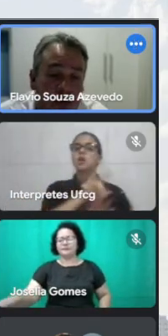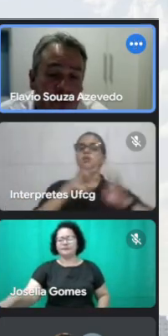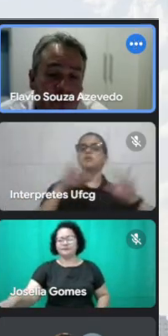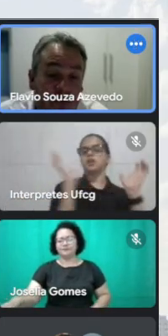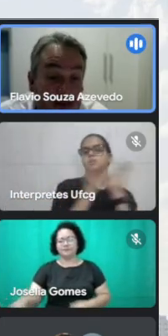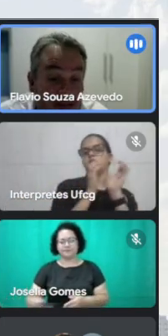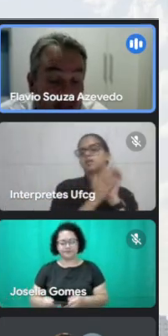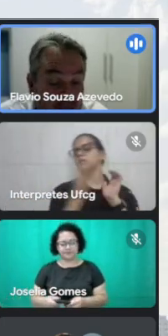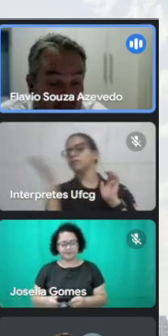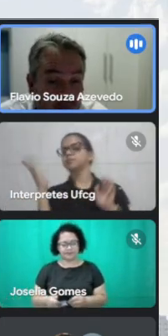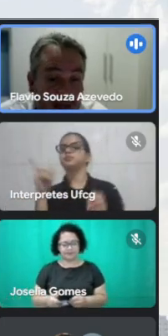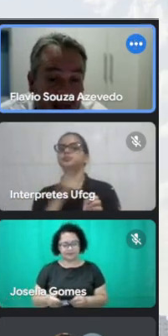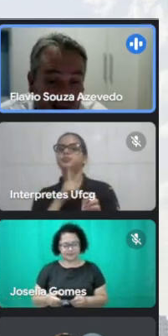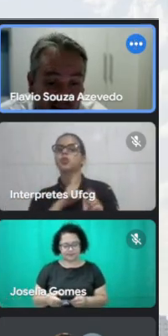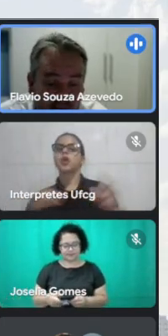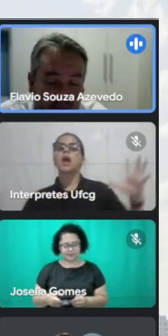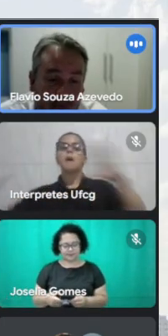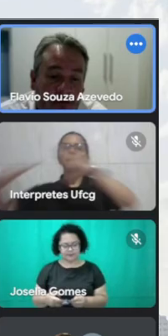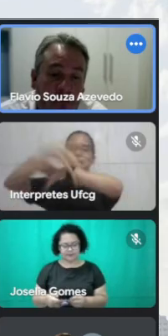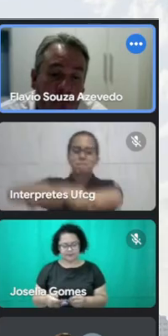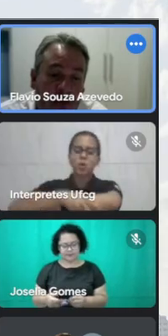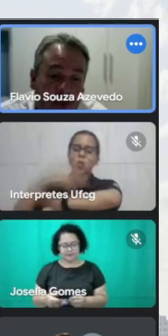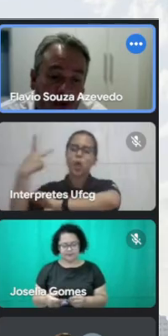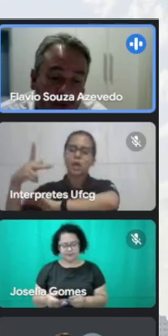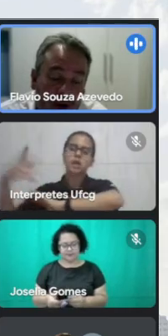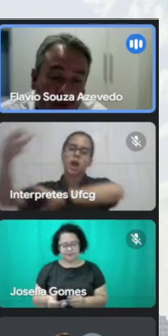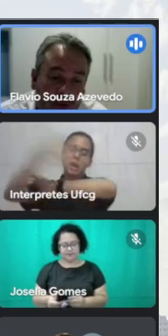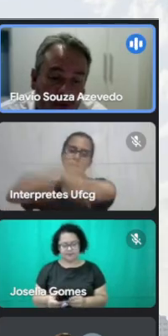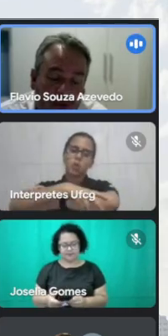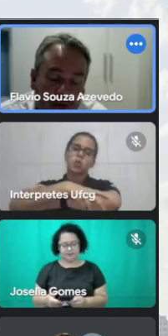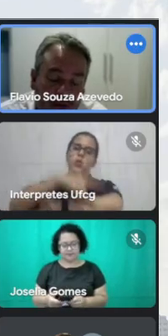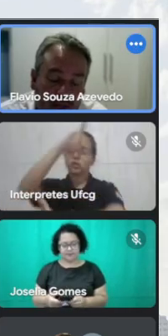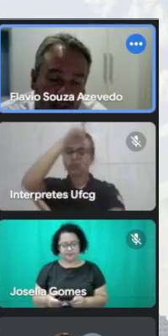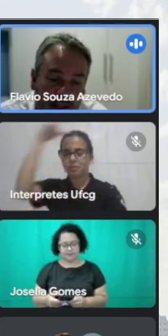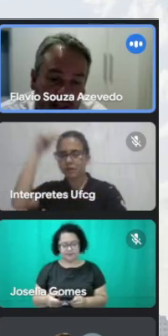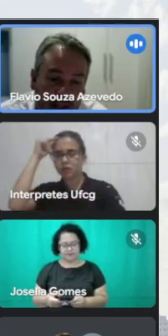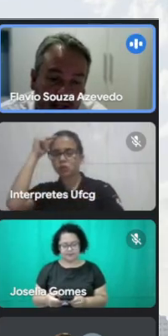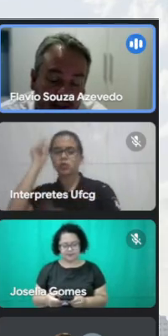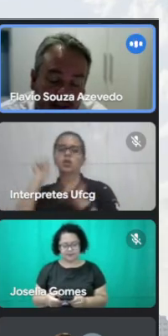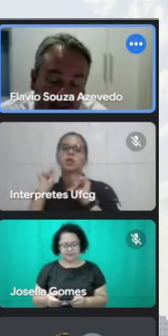secretarias, financiado pela CAF, né, que é o Banco